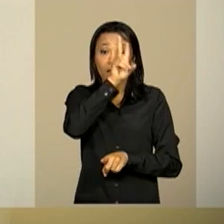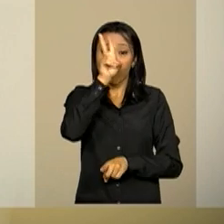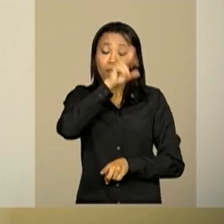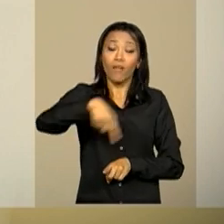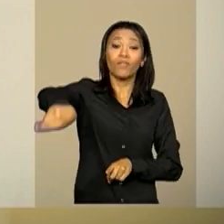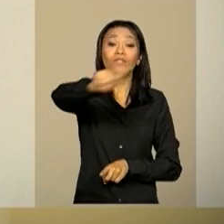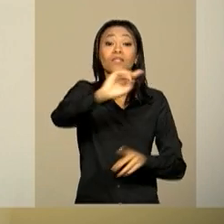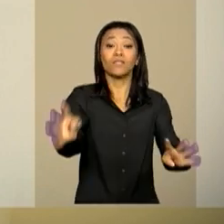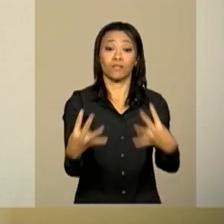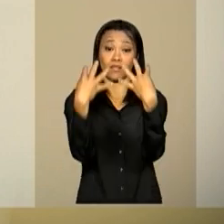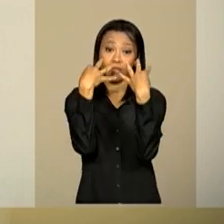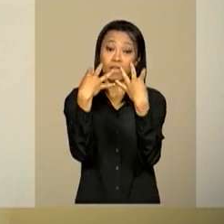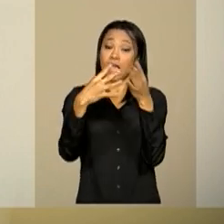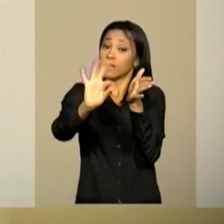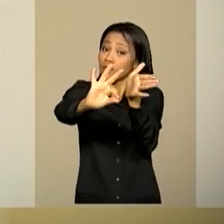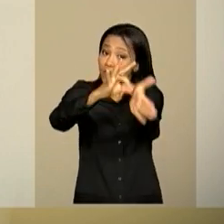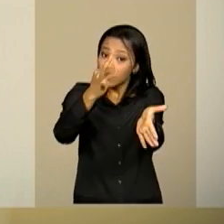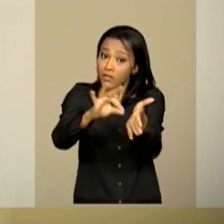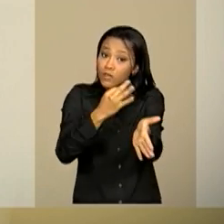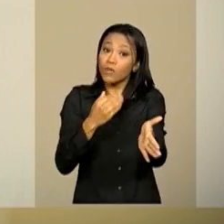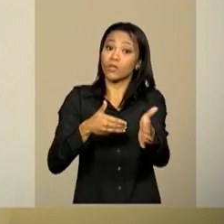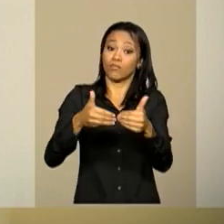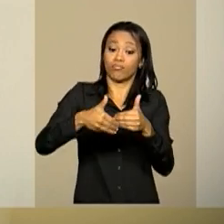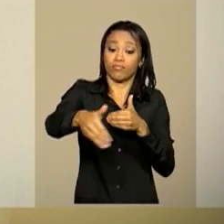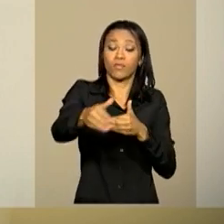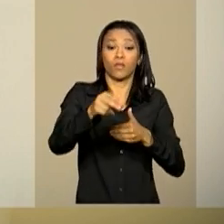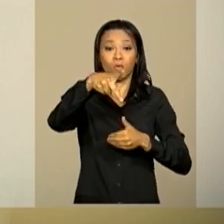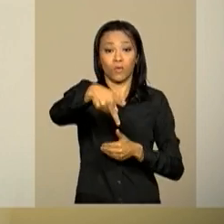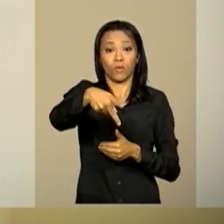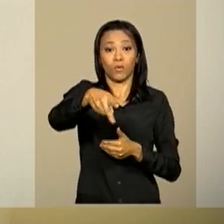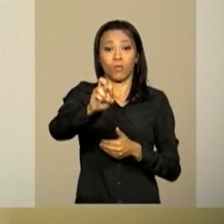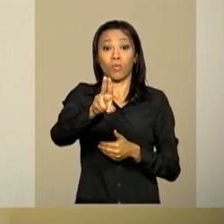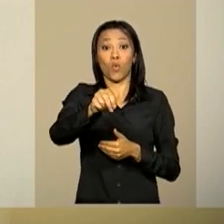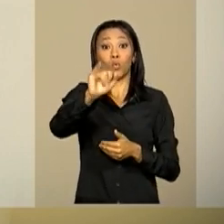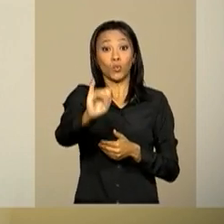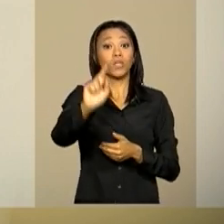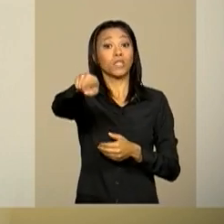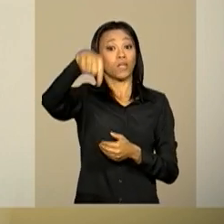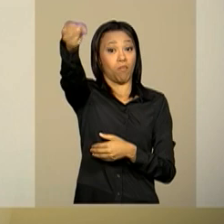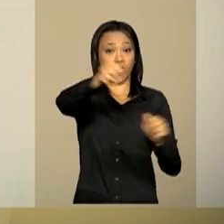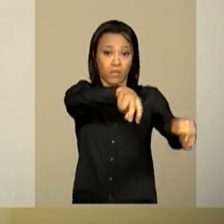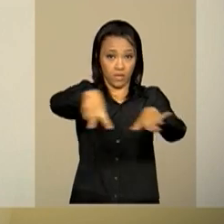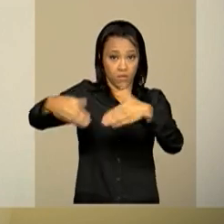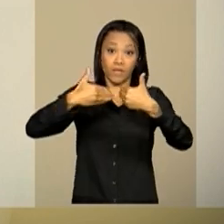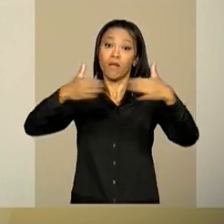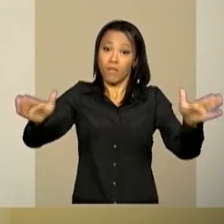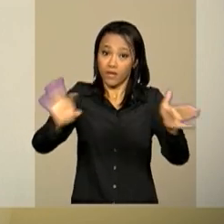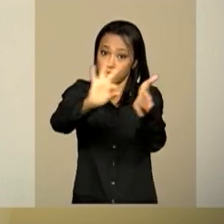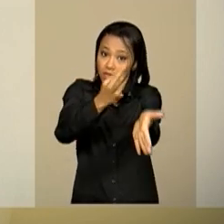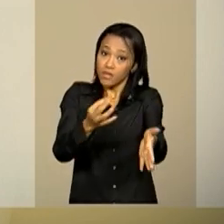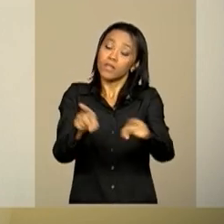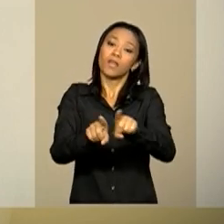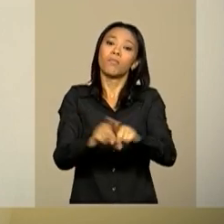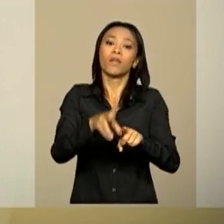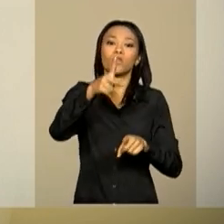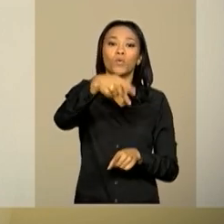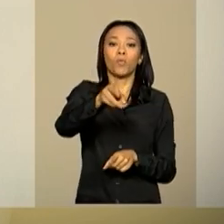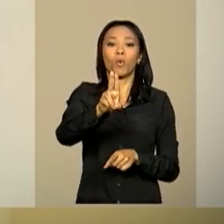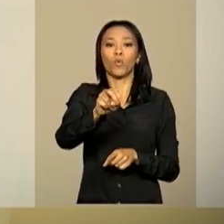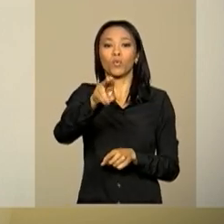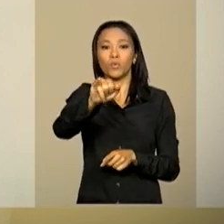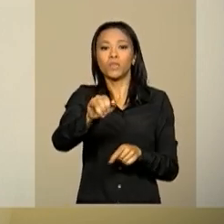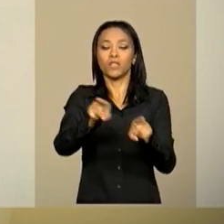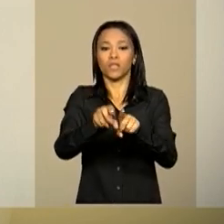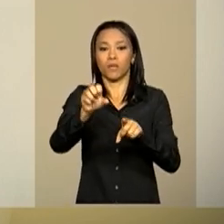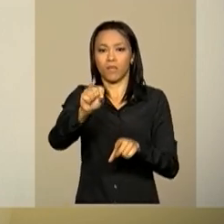ouvintes que as inscrições do ProUni serão abertas na semana que vem além do czu e do ProUni o nosso